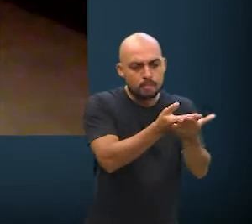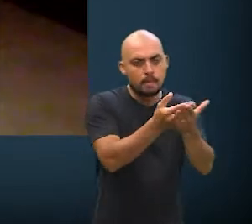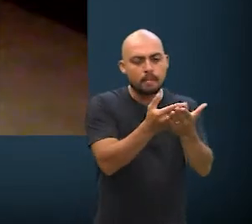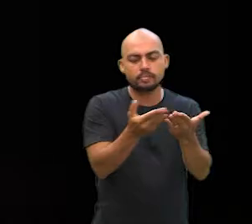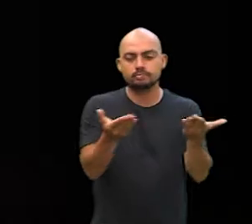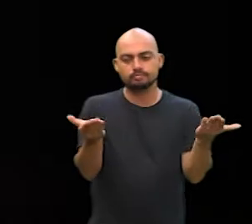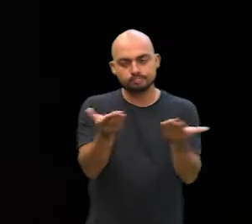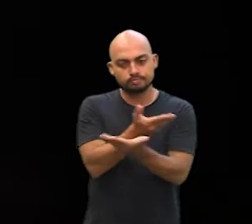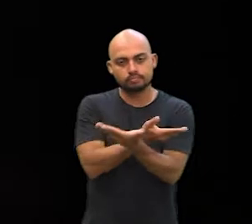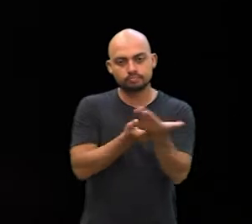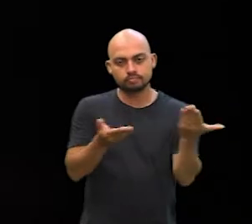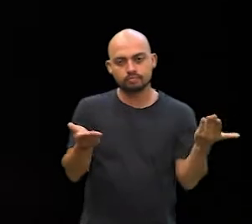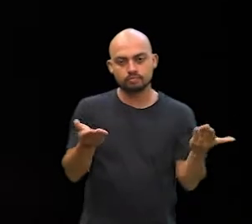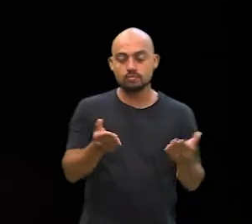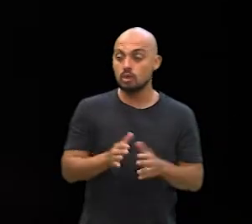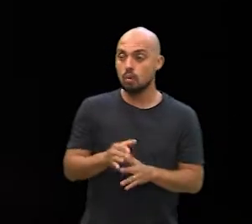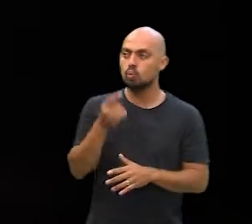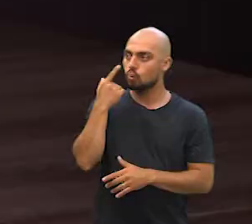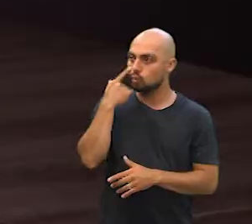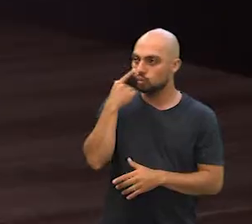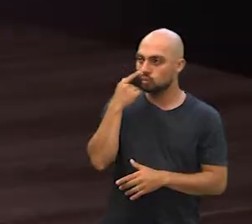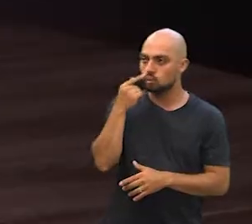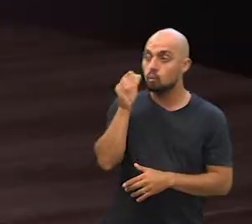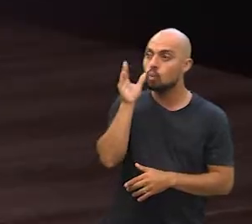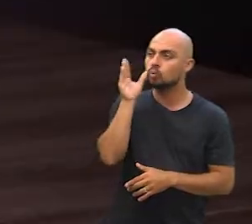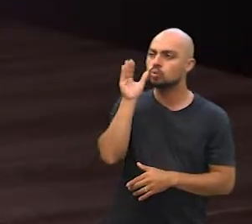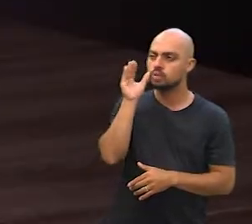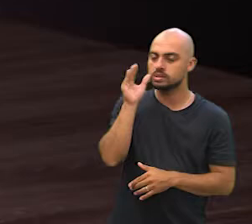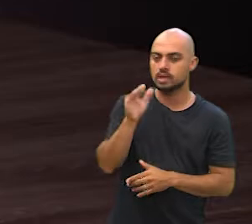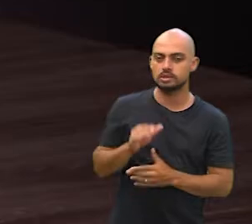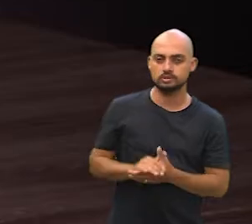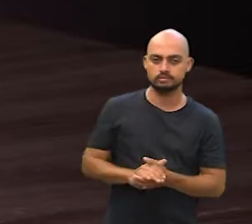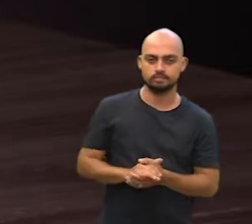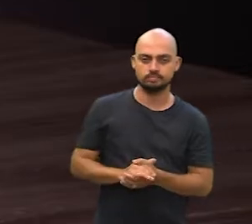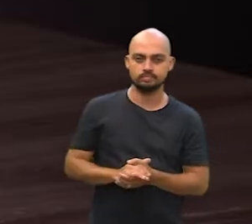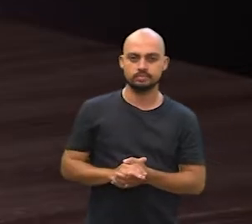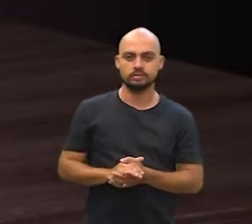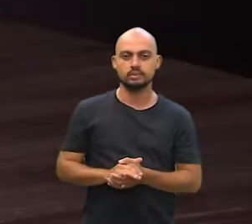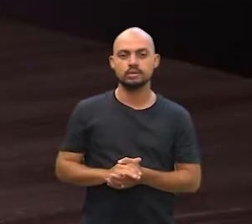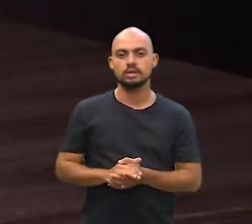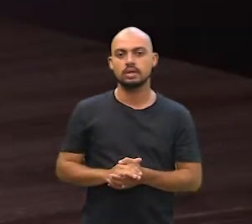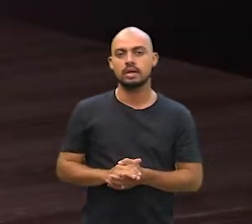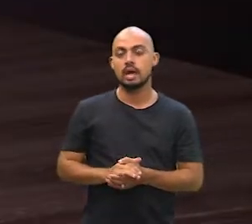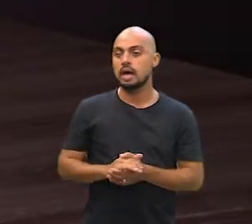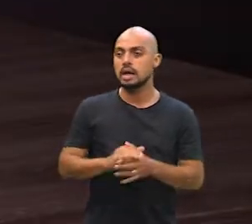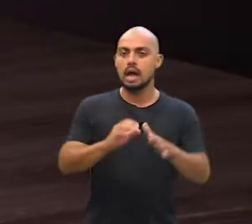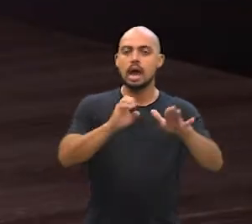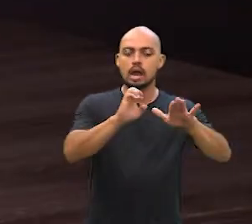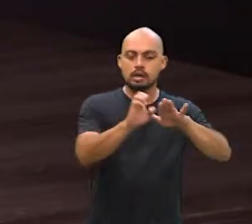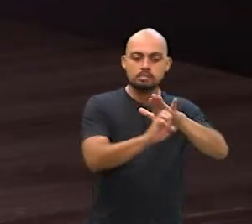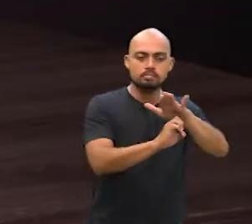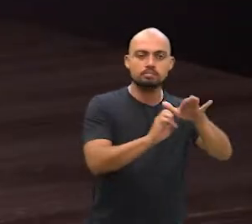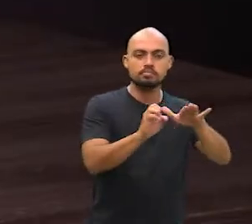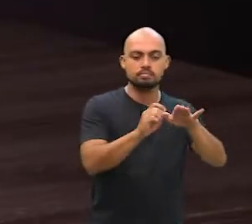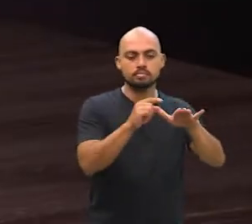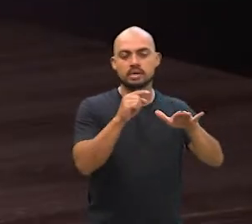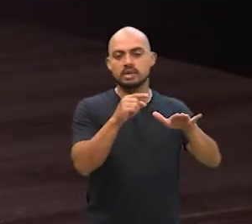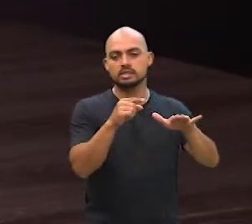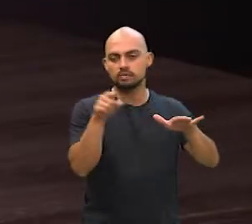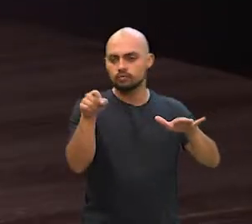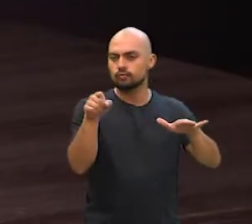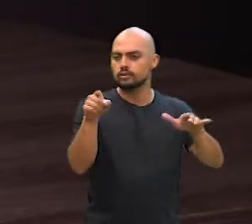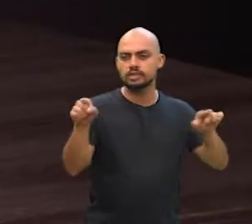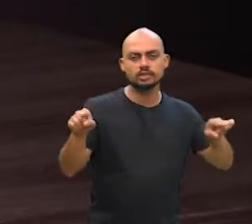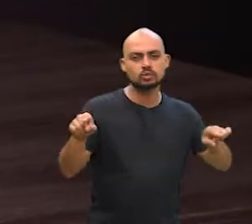mercado. Agora tem uma curiosidade, né? Na contramão do que muitas empresas fizeram, que